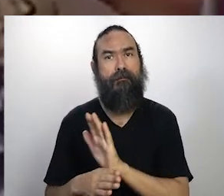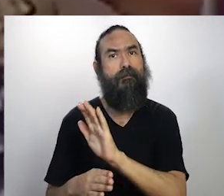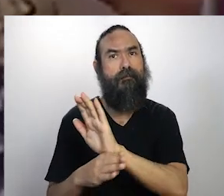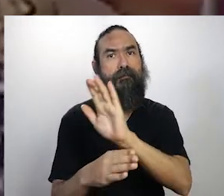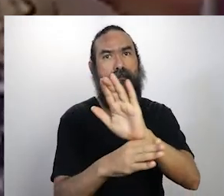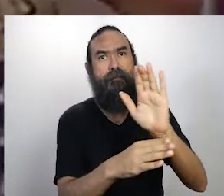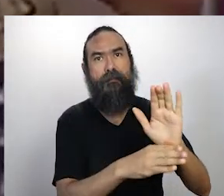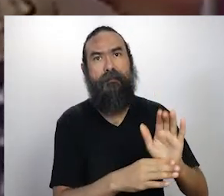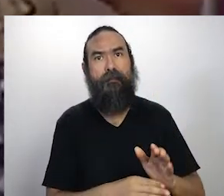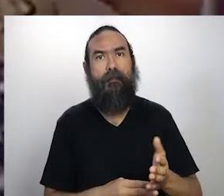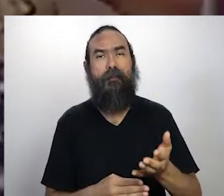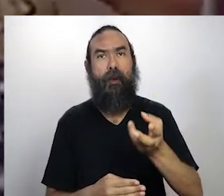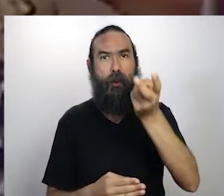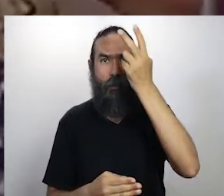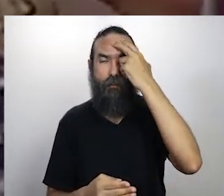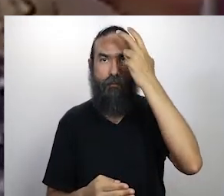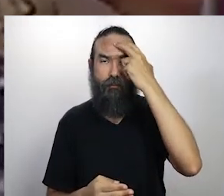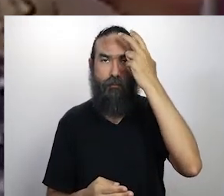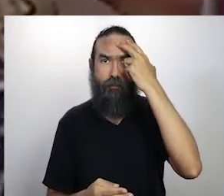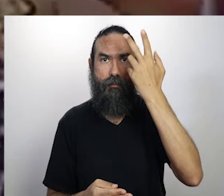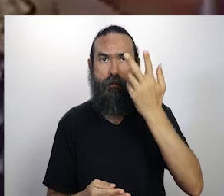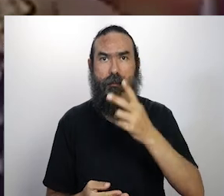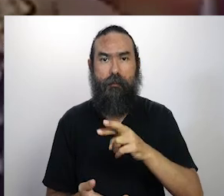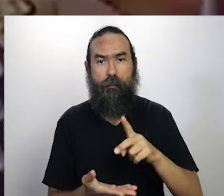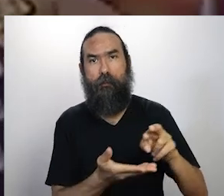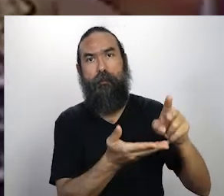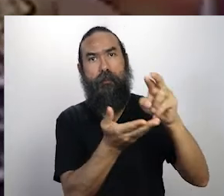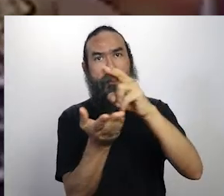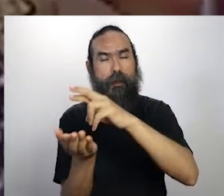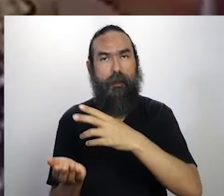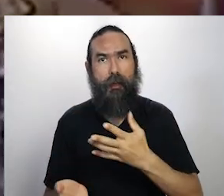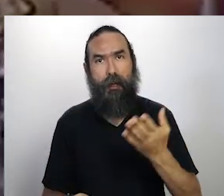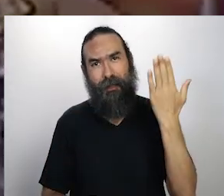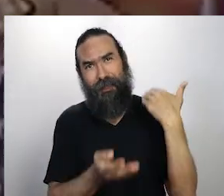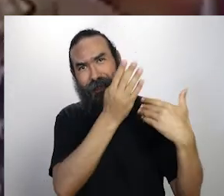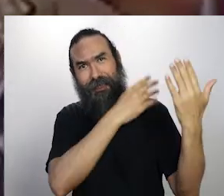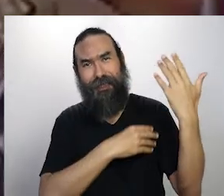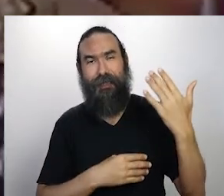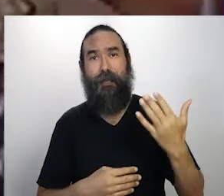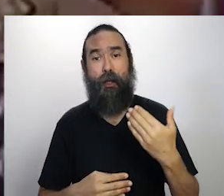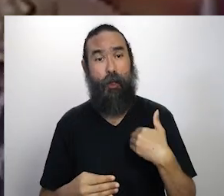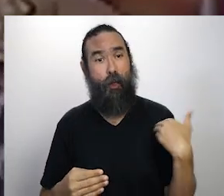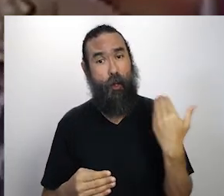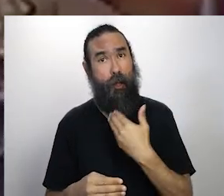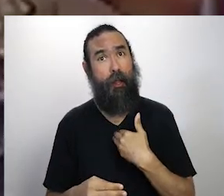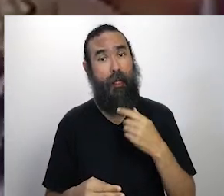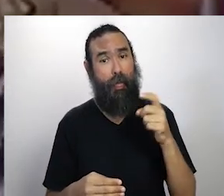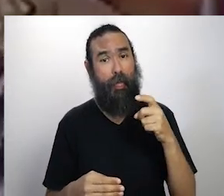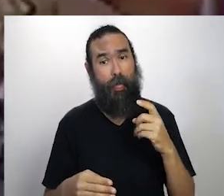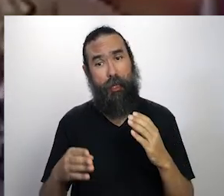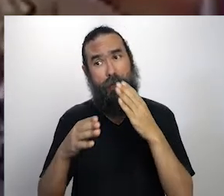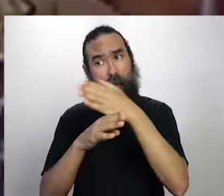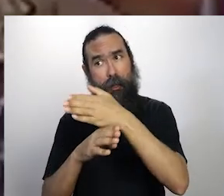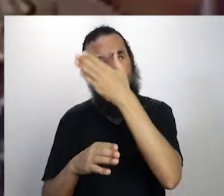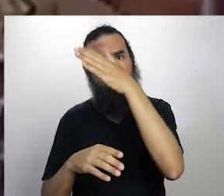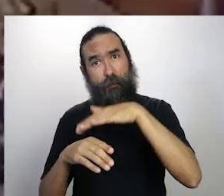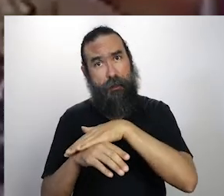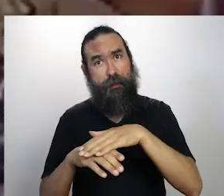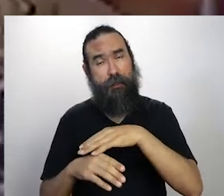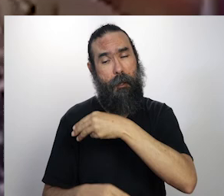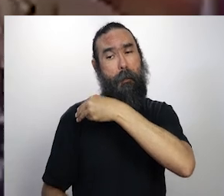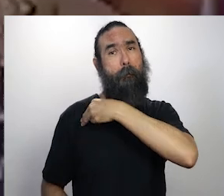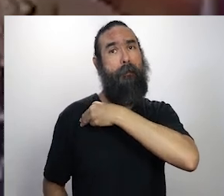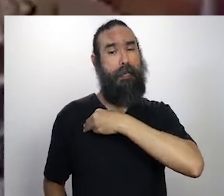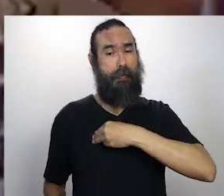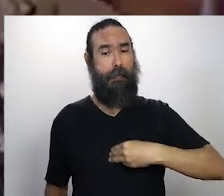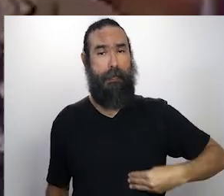realizar ações em todos esses territórios da cultura. Né? A gente teve um tempo que a gente ia conversar com o ministro. É